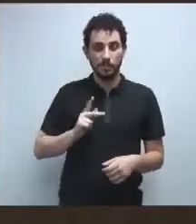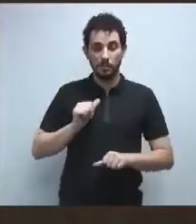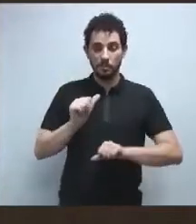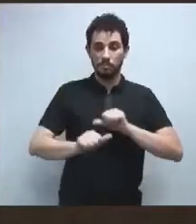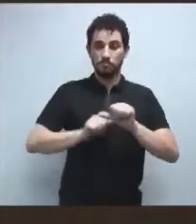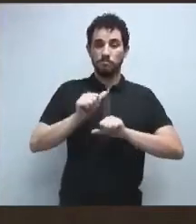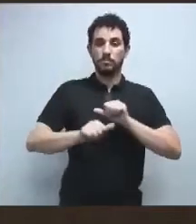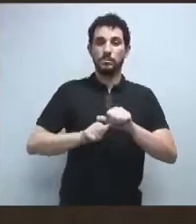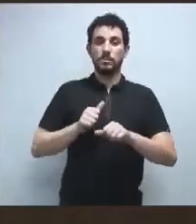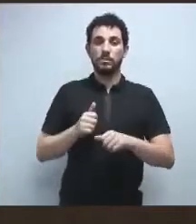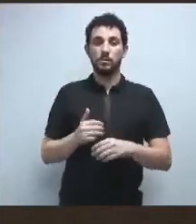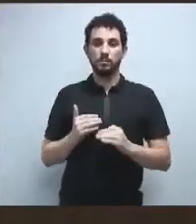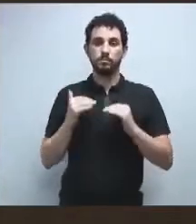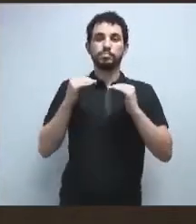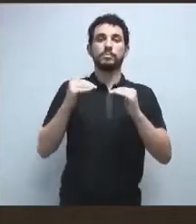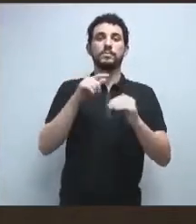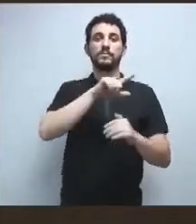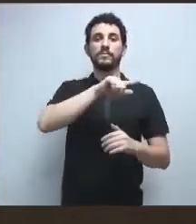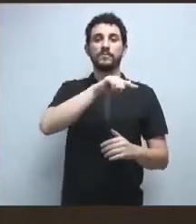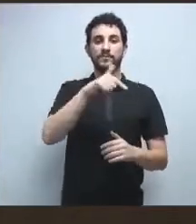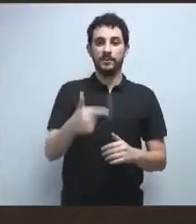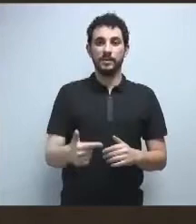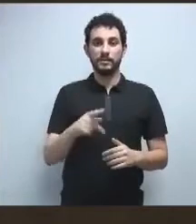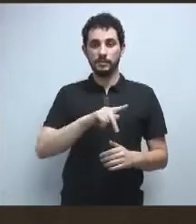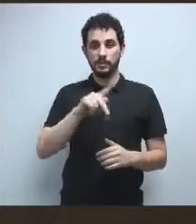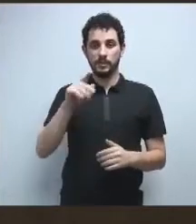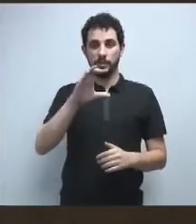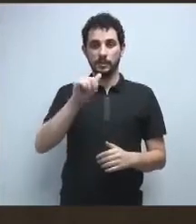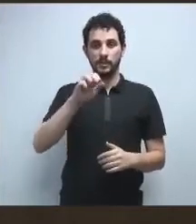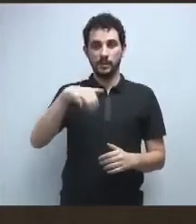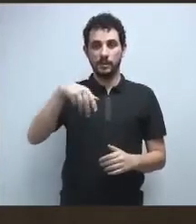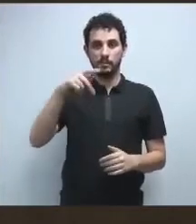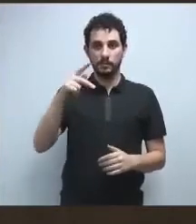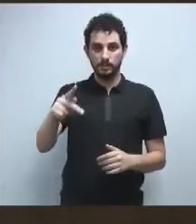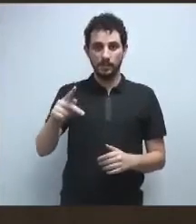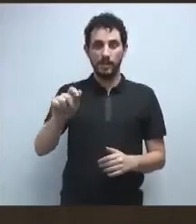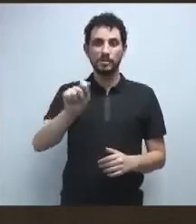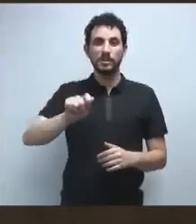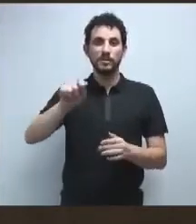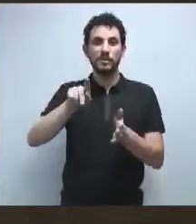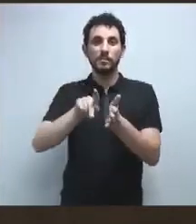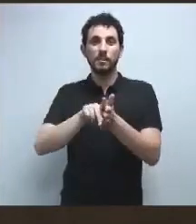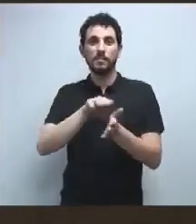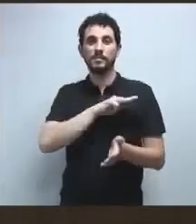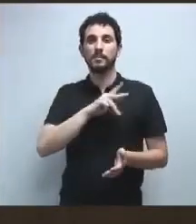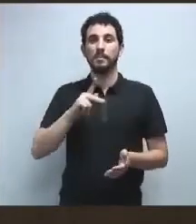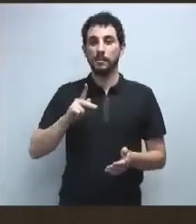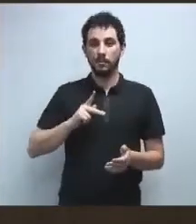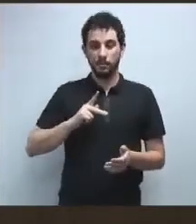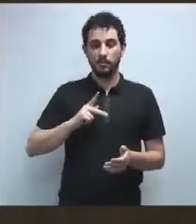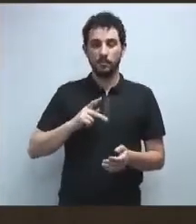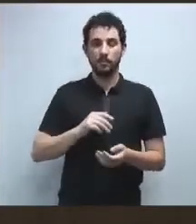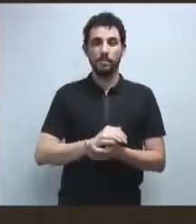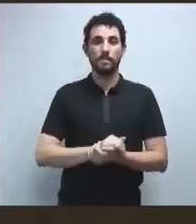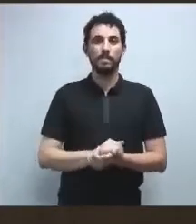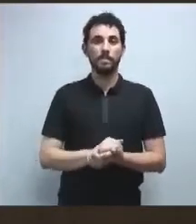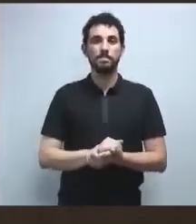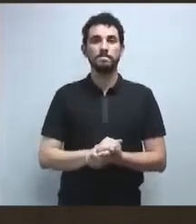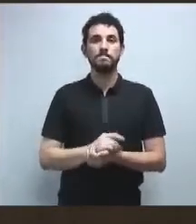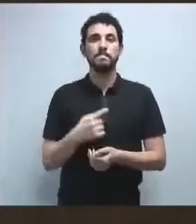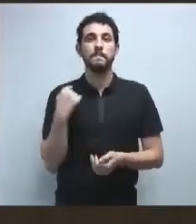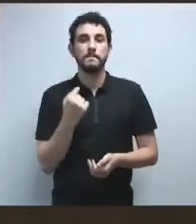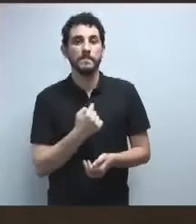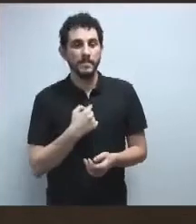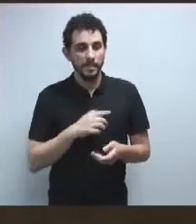vice-presidente da caip confederação das associações estaduais do ministério público e nós chegamos